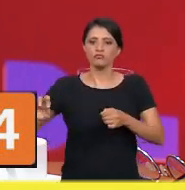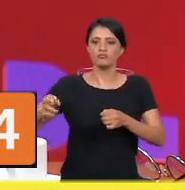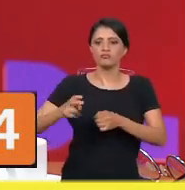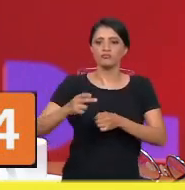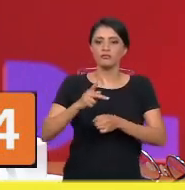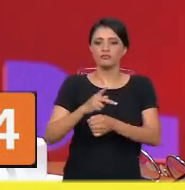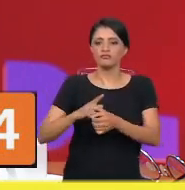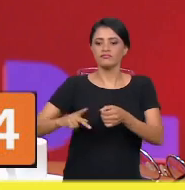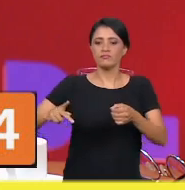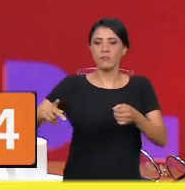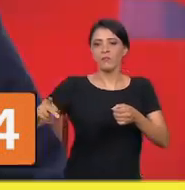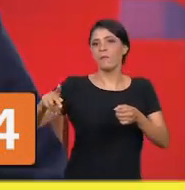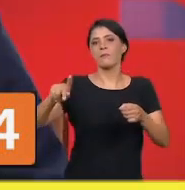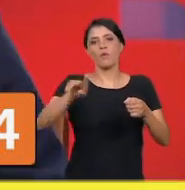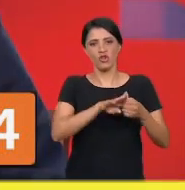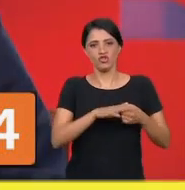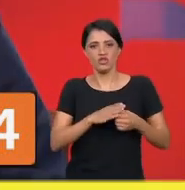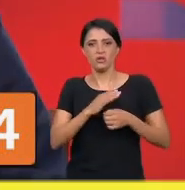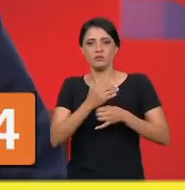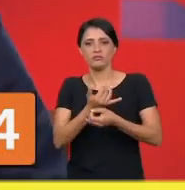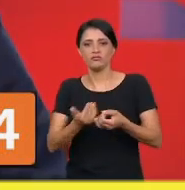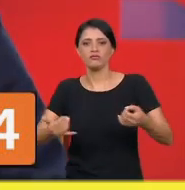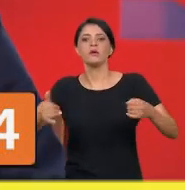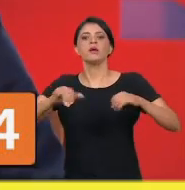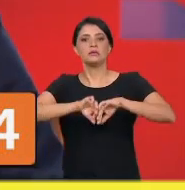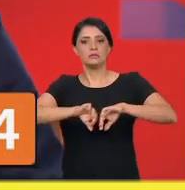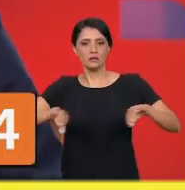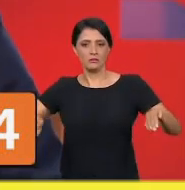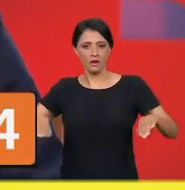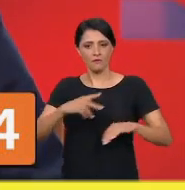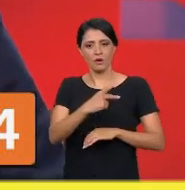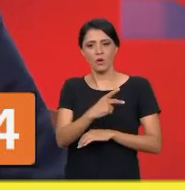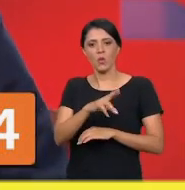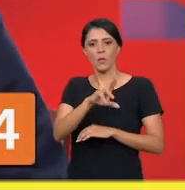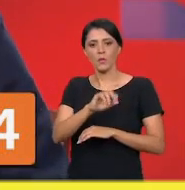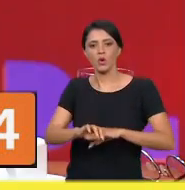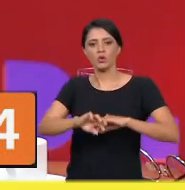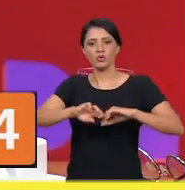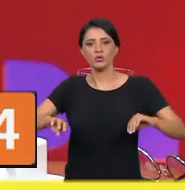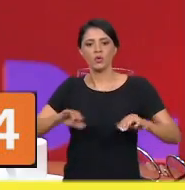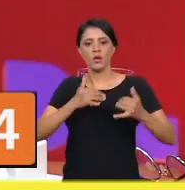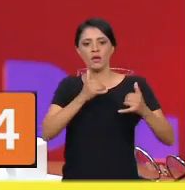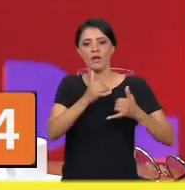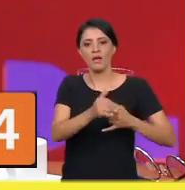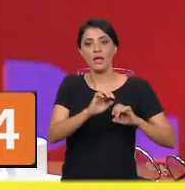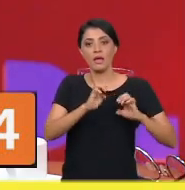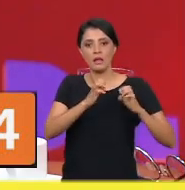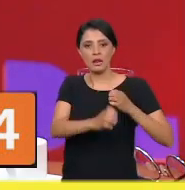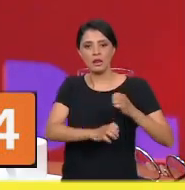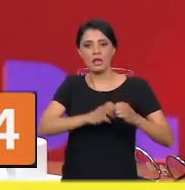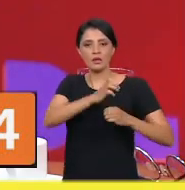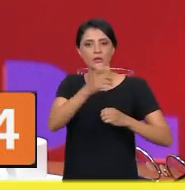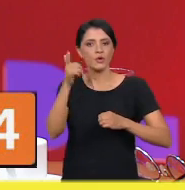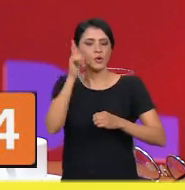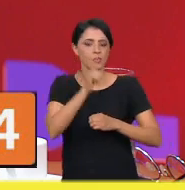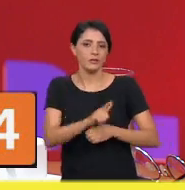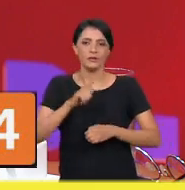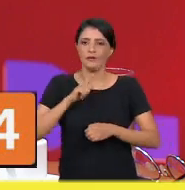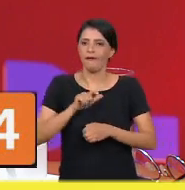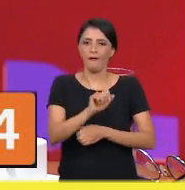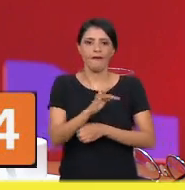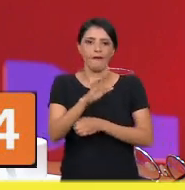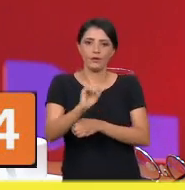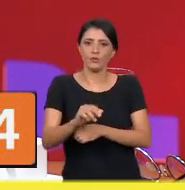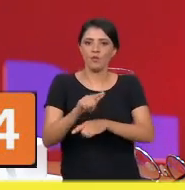e ionizava. Separava mais uma vez o próton do elétron. Então, não se conseguia formar átomos neutros.